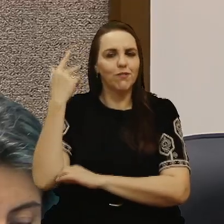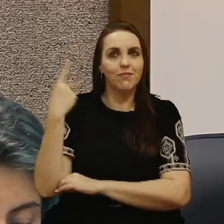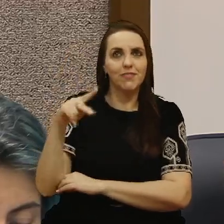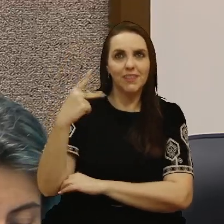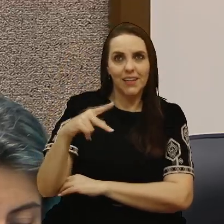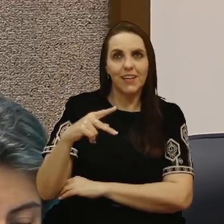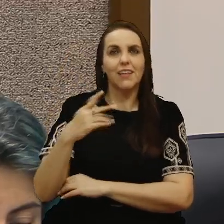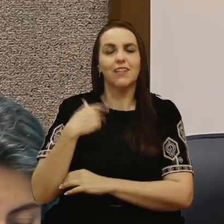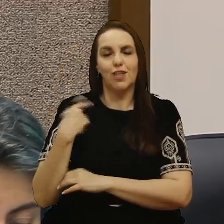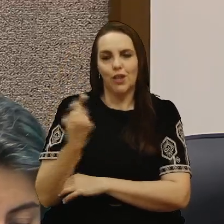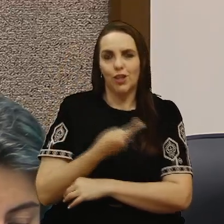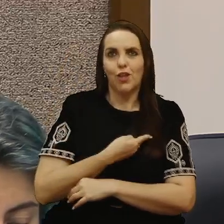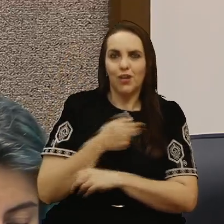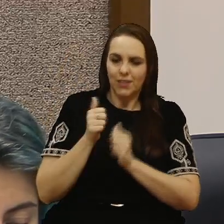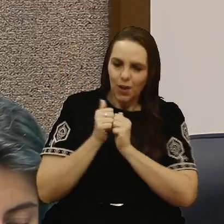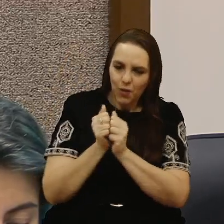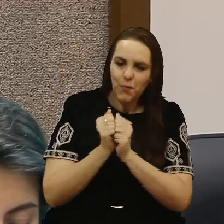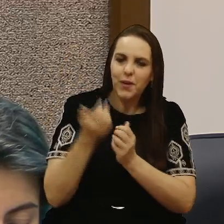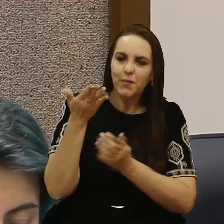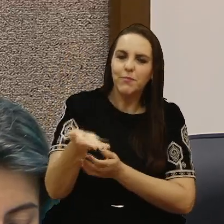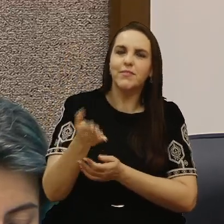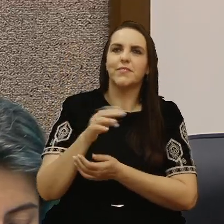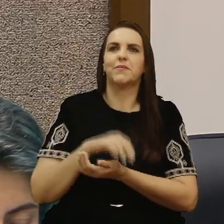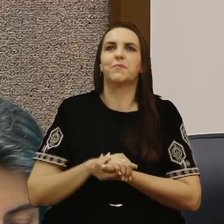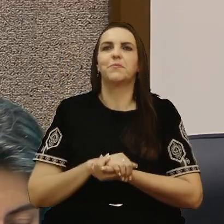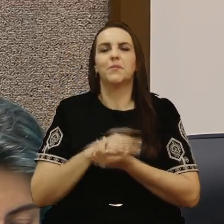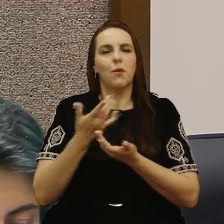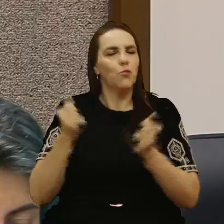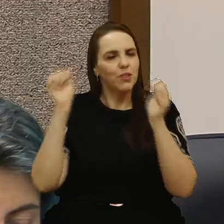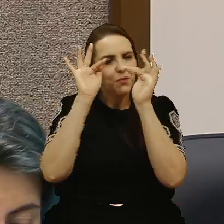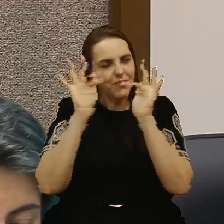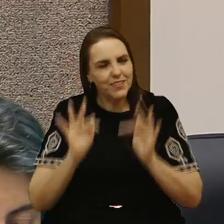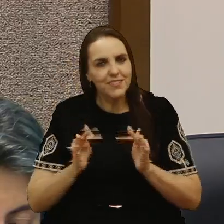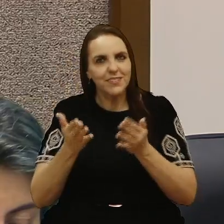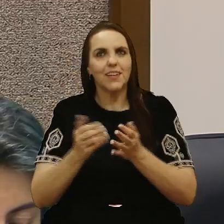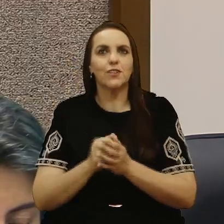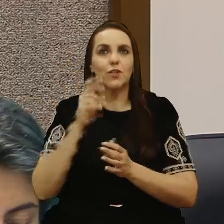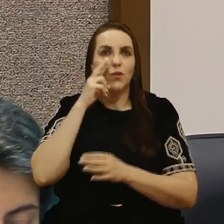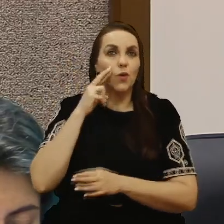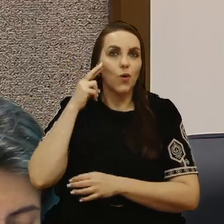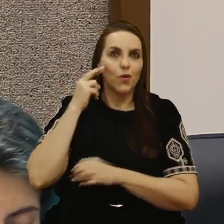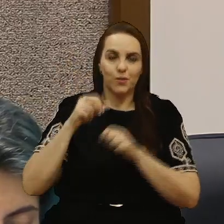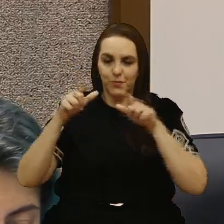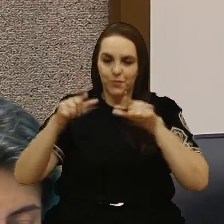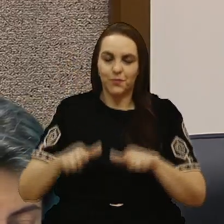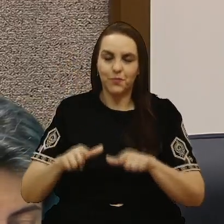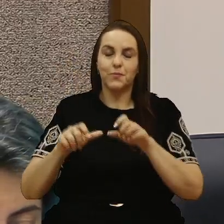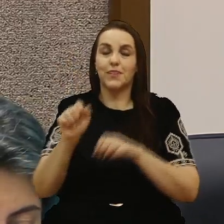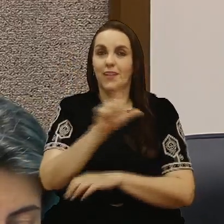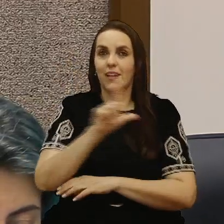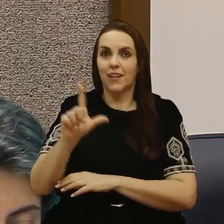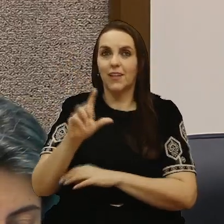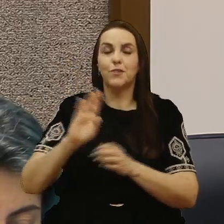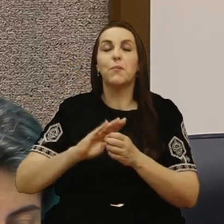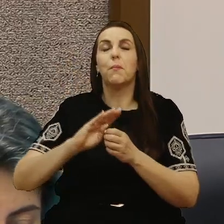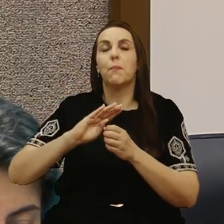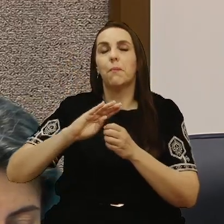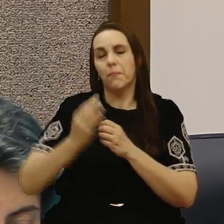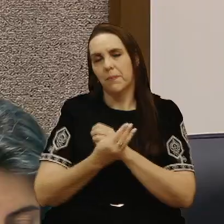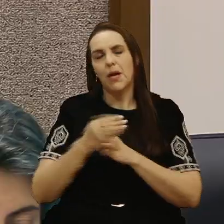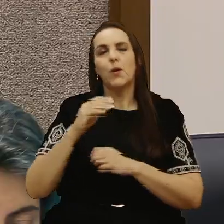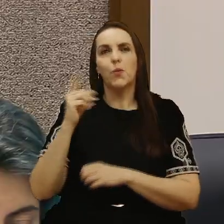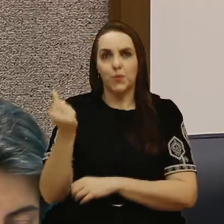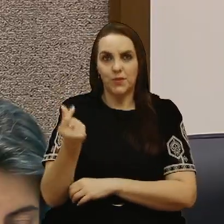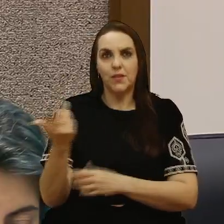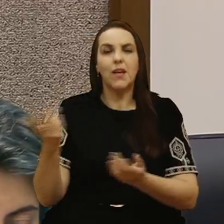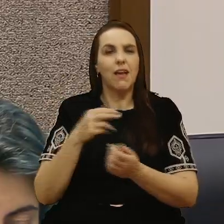e eu acompanhamos a realização desse sonho com muita felicidade. O Roger, que é da Zona Leste, do bairro Cruzeiro, e que